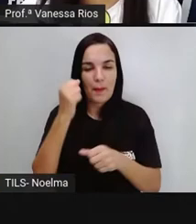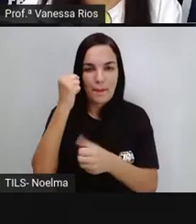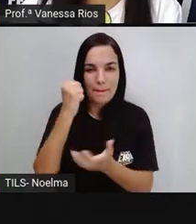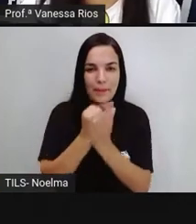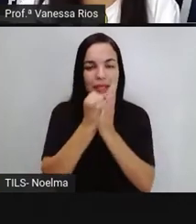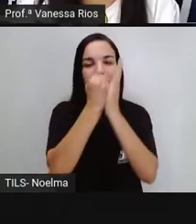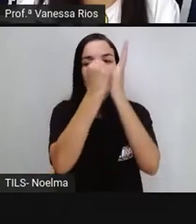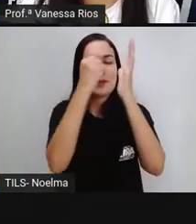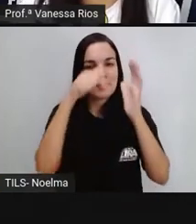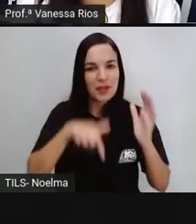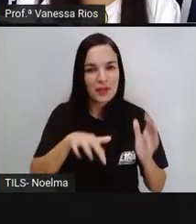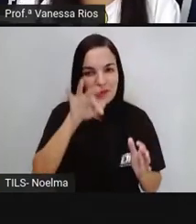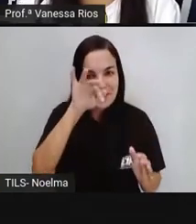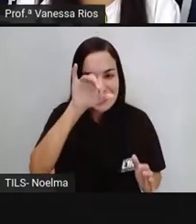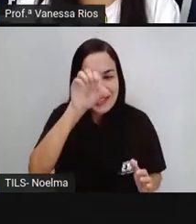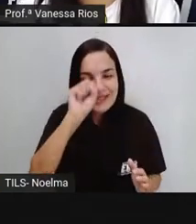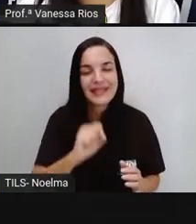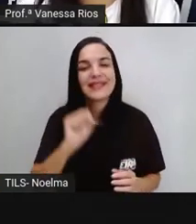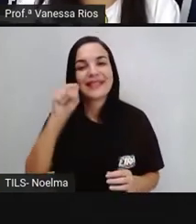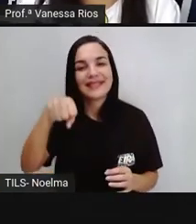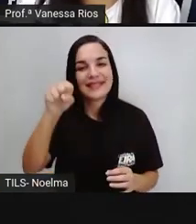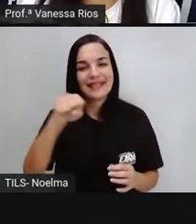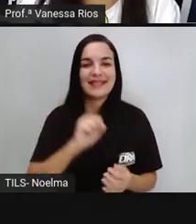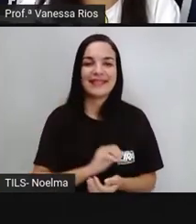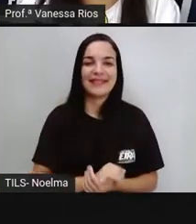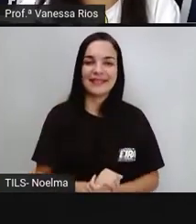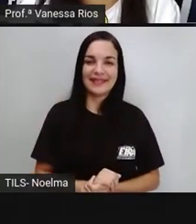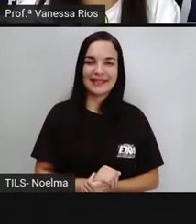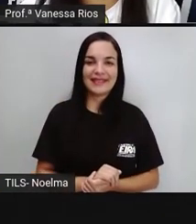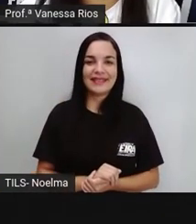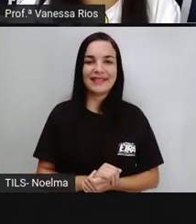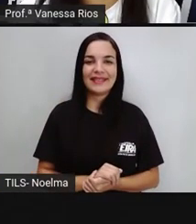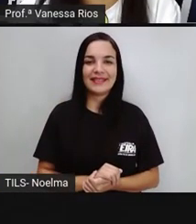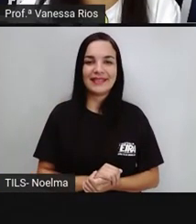reconhecido como patrimônio cultural de Feira de Santana.